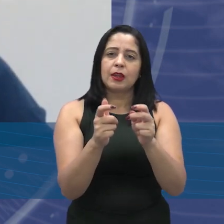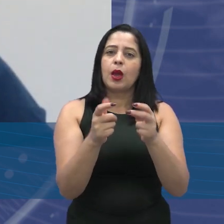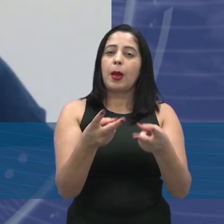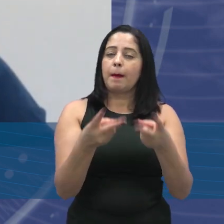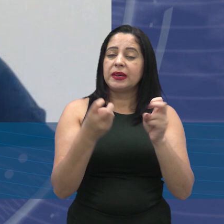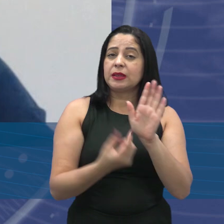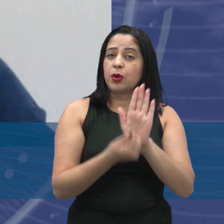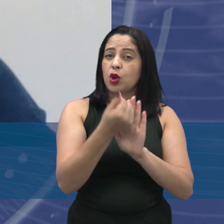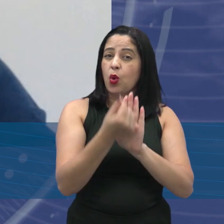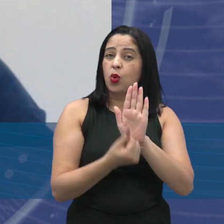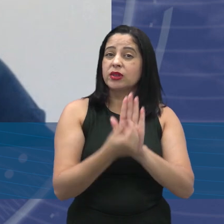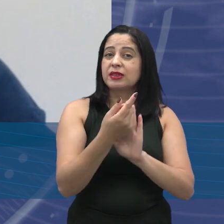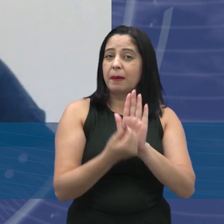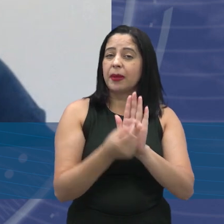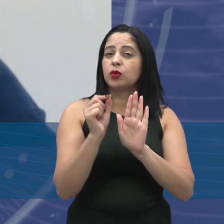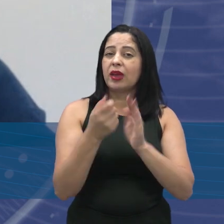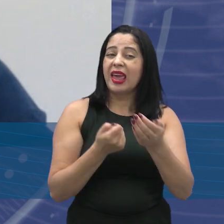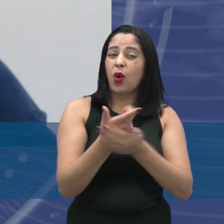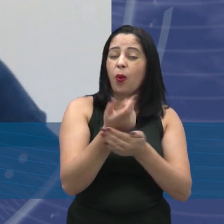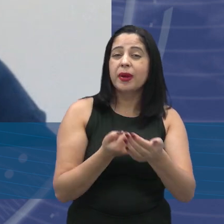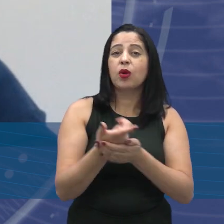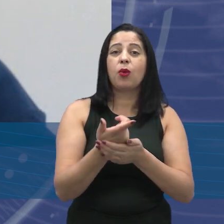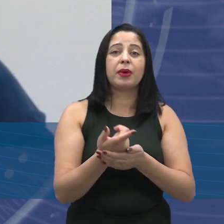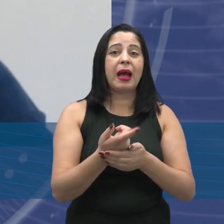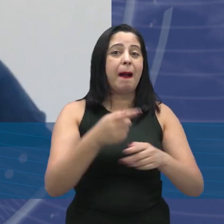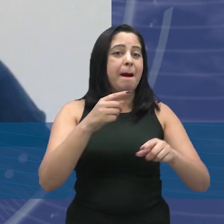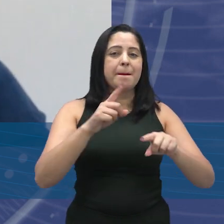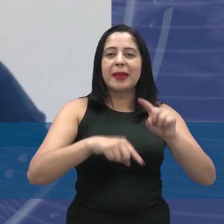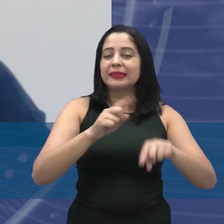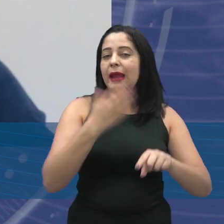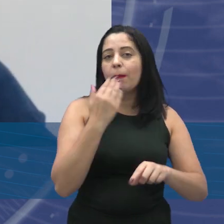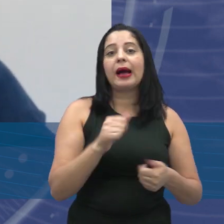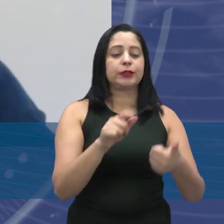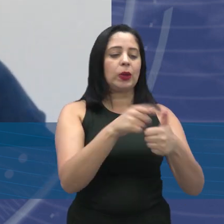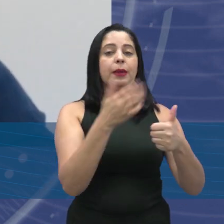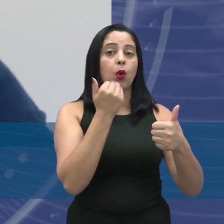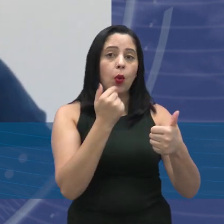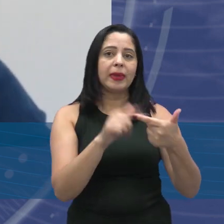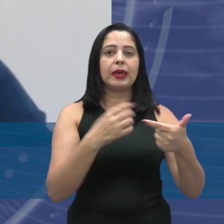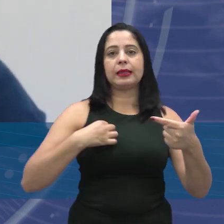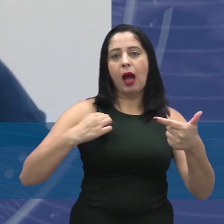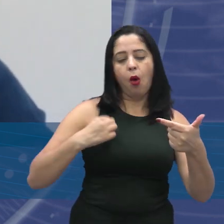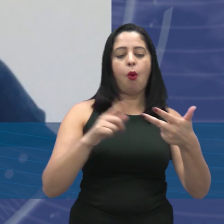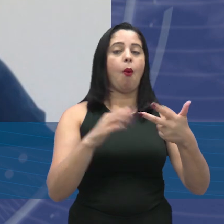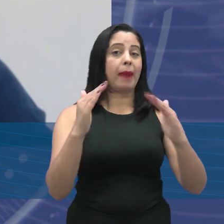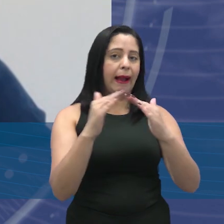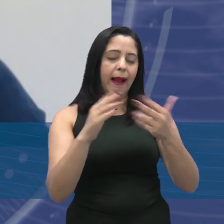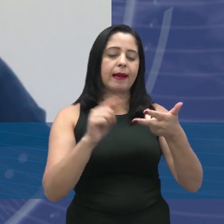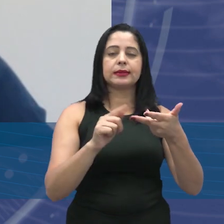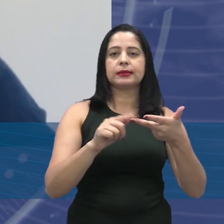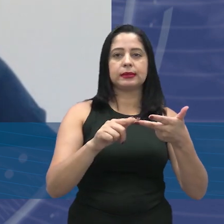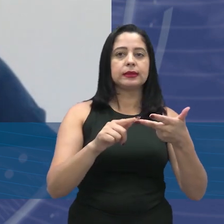no orçamento dessas famílias de itens essenciais, aqueles primeiros que eu falei, alimentação, habitação, vestuário, higiene e cuidados pessoais.